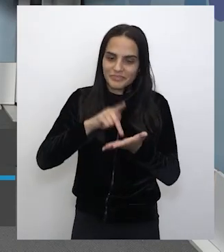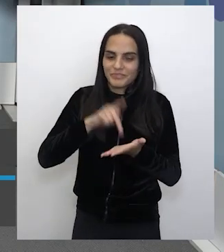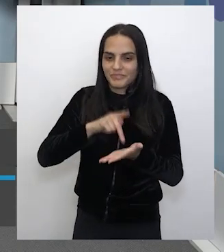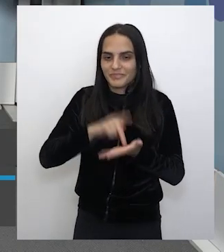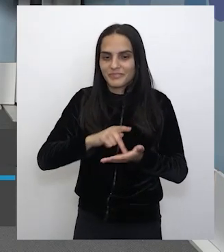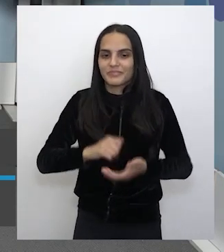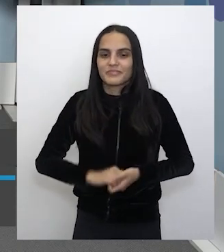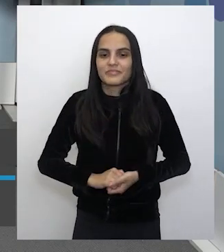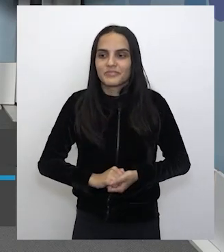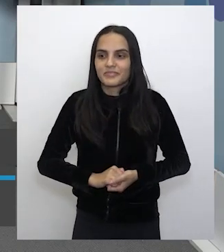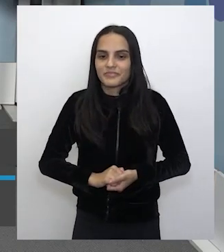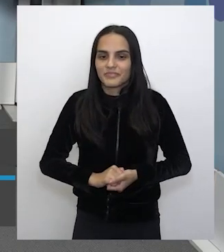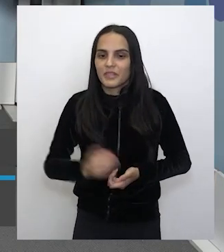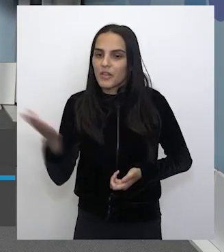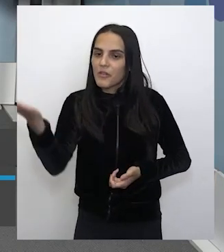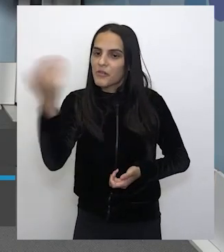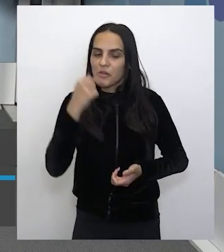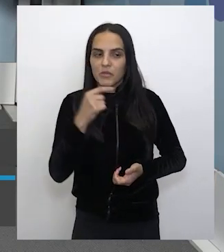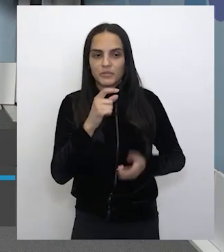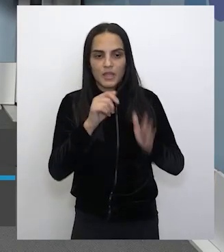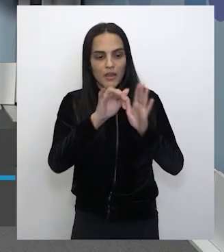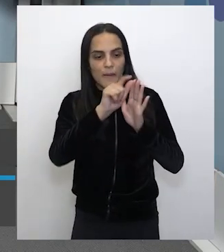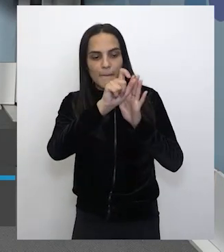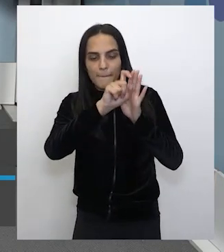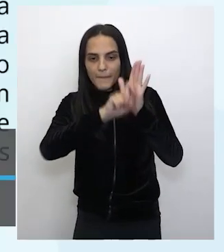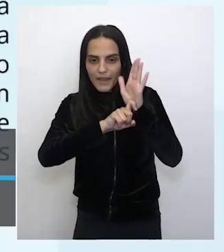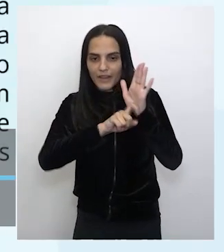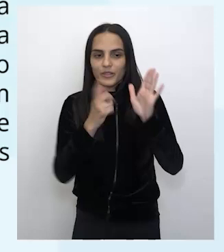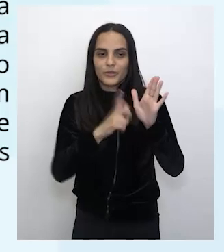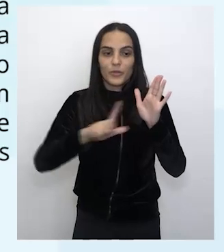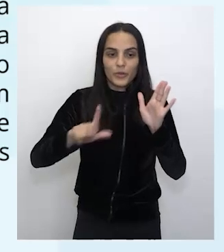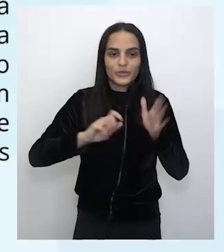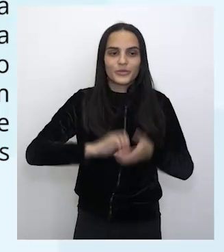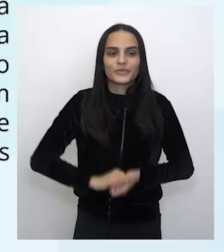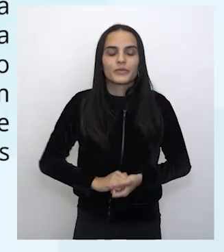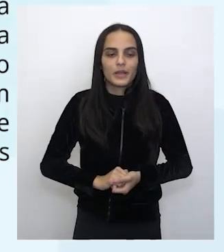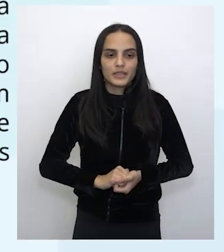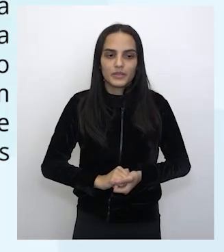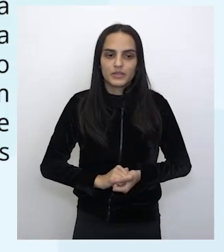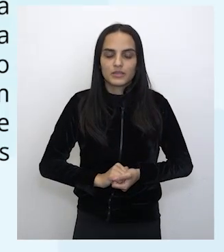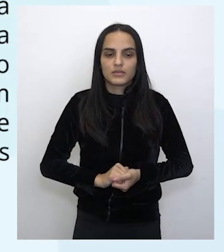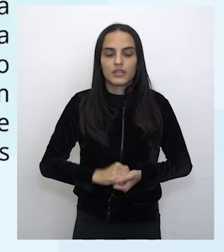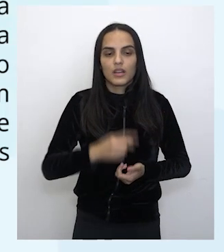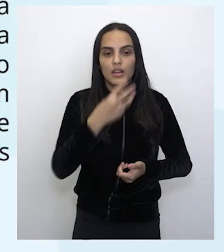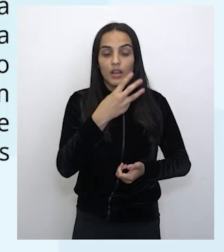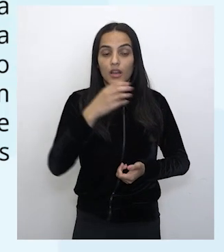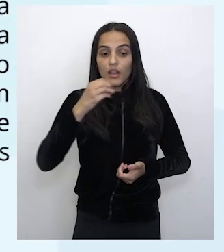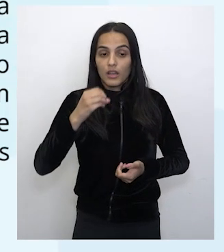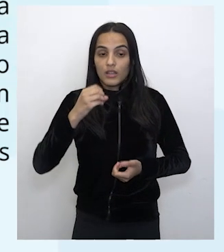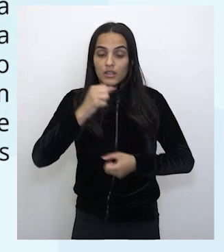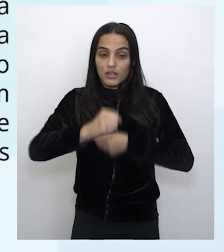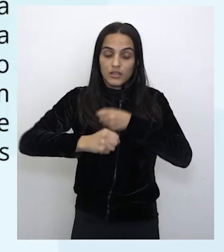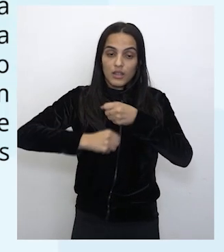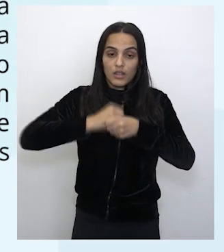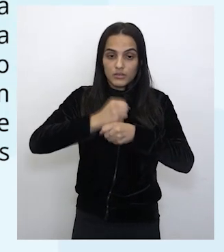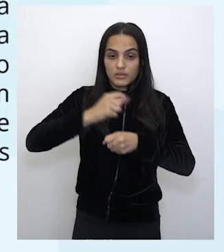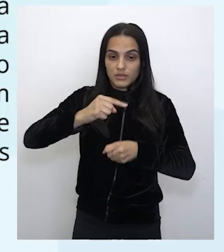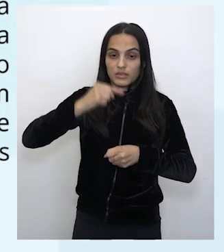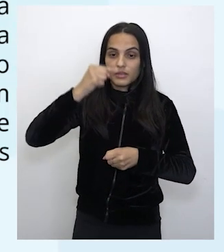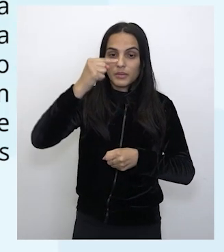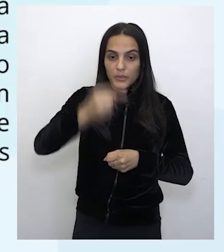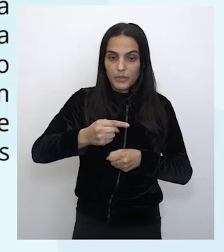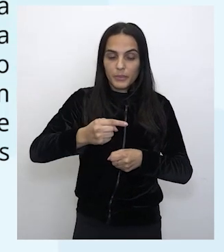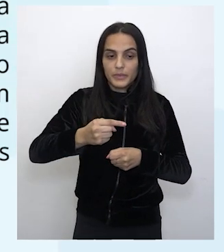Verdade. Vamos para o próximo parágrafo já. Vamos lá por isso. Quase 30 anos depois, o